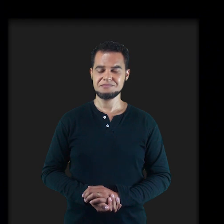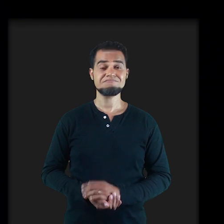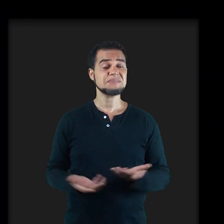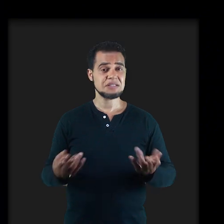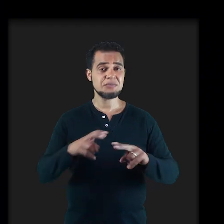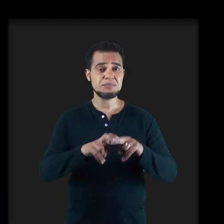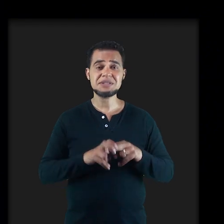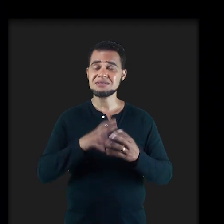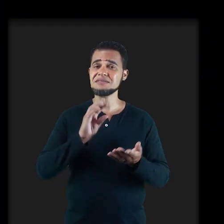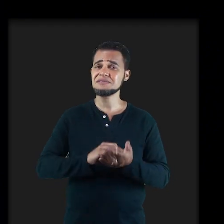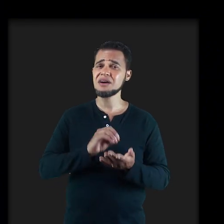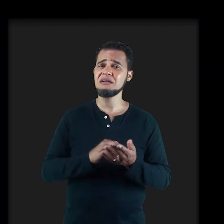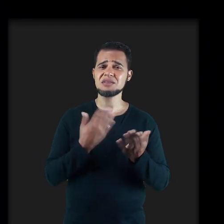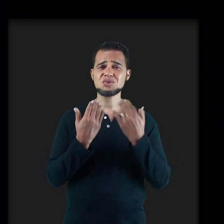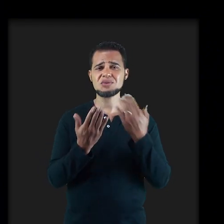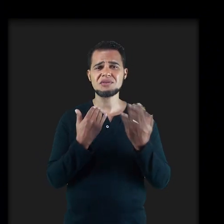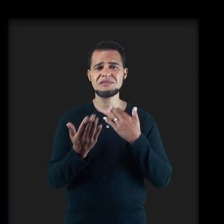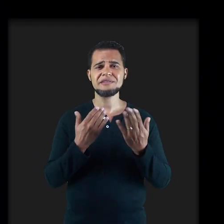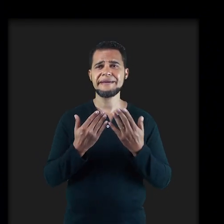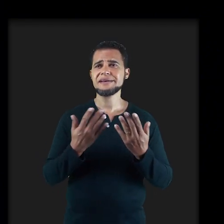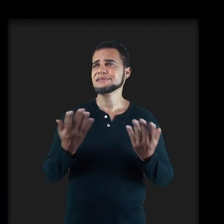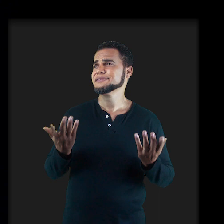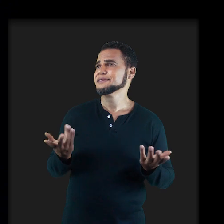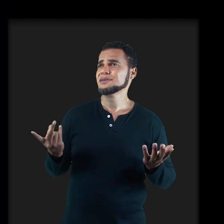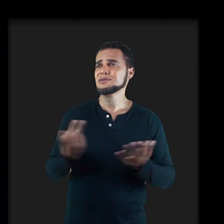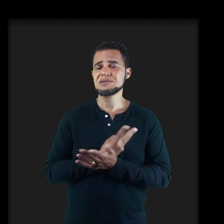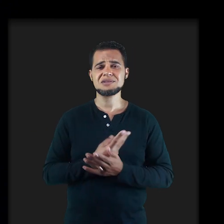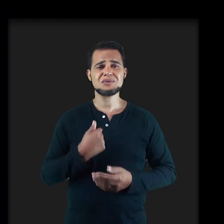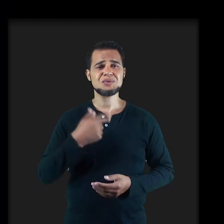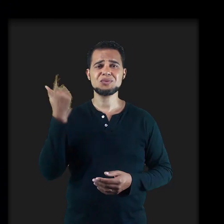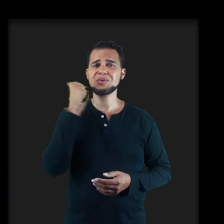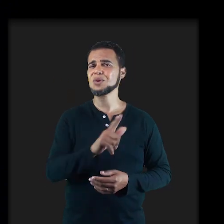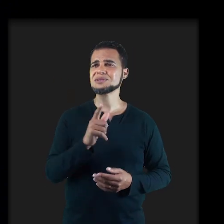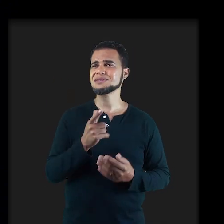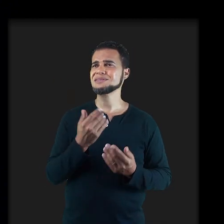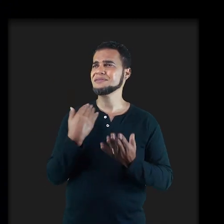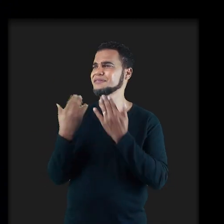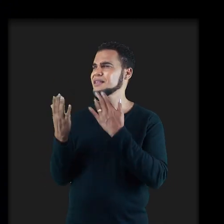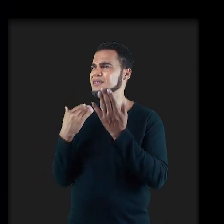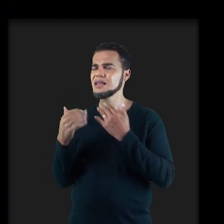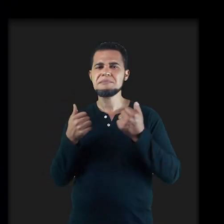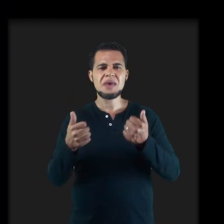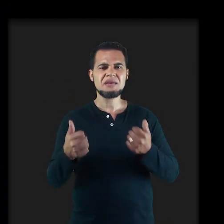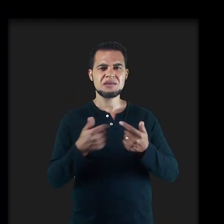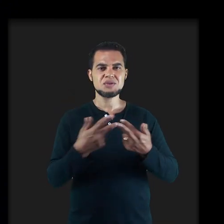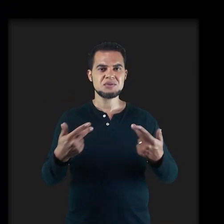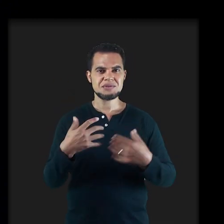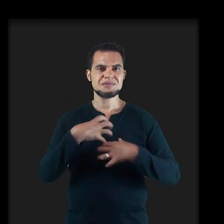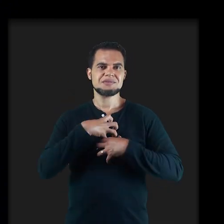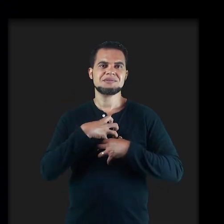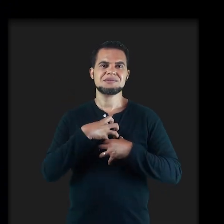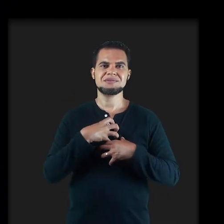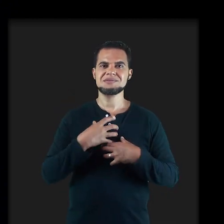Por essa falta de conversa, eu acabei que não conseguindo verbalizar muito bem as coisas que eu